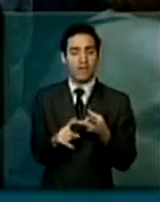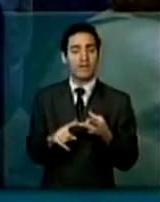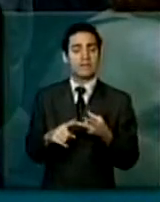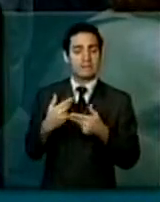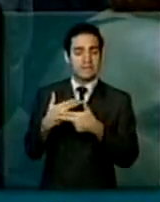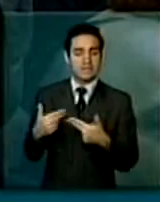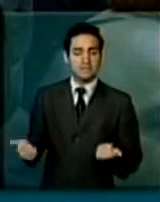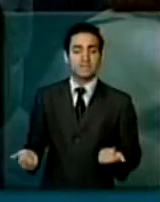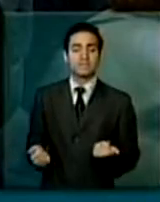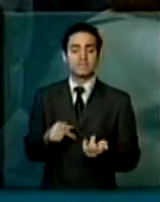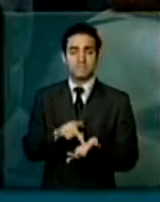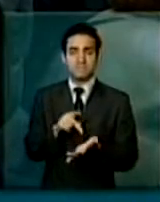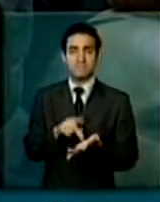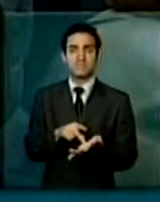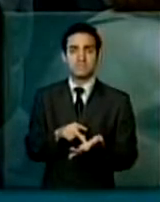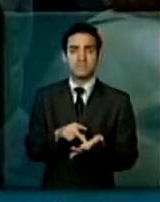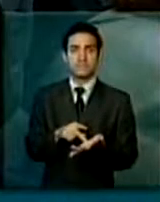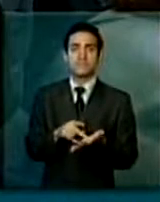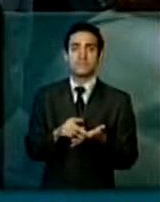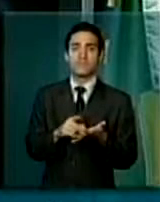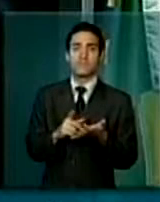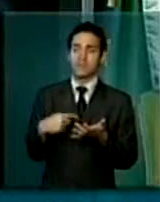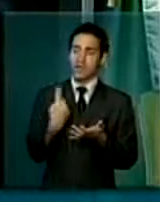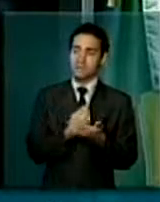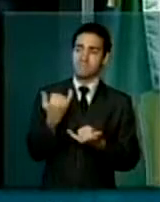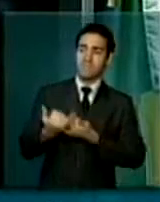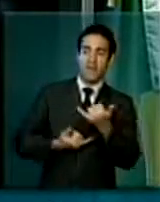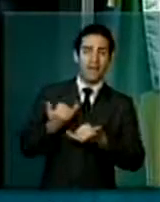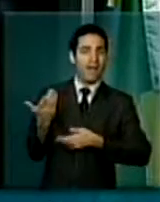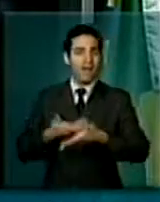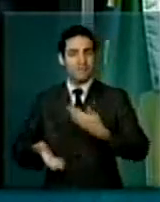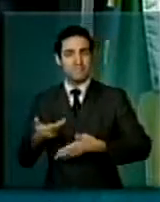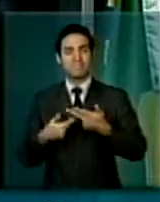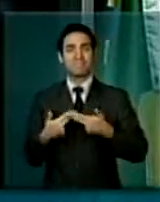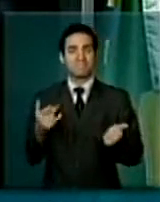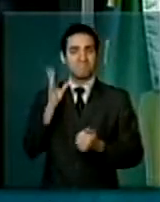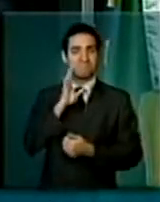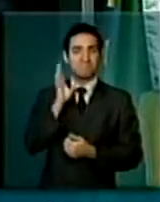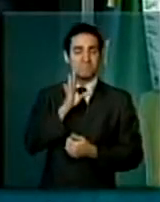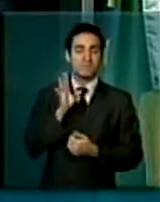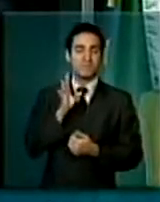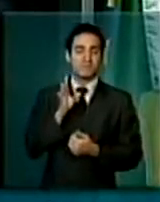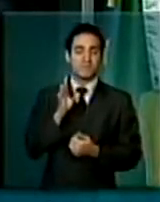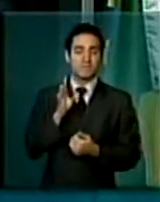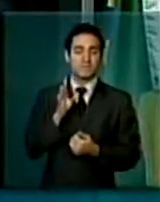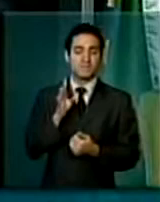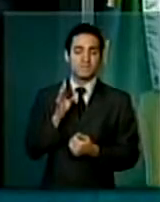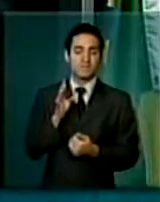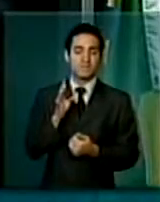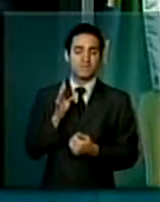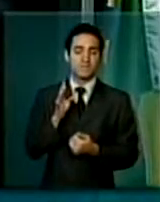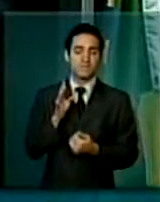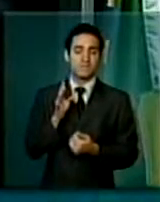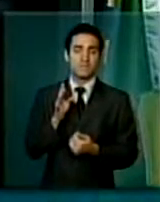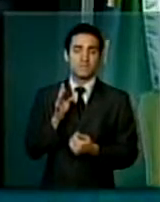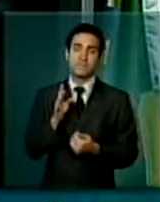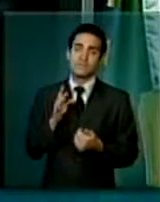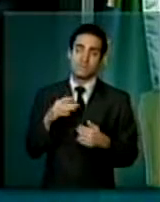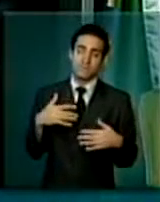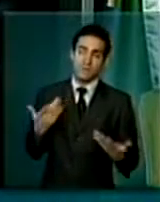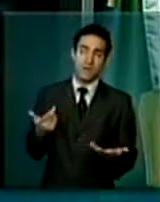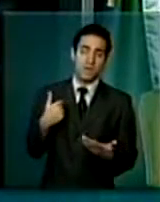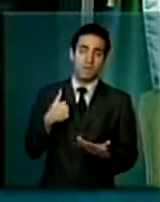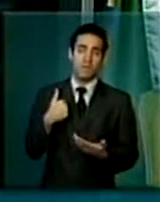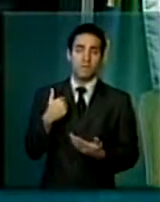picadinho, né? E brincávamos com ele. E não nos cabe aqui avaliarmos neste